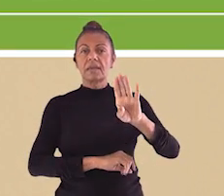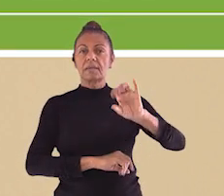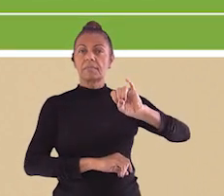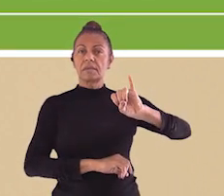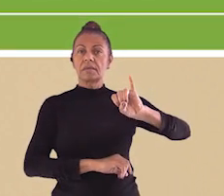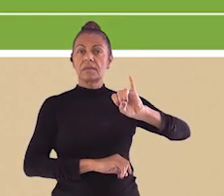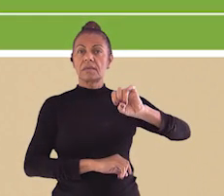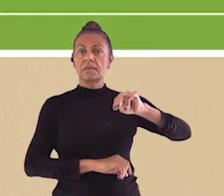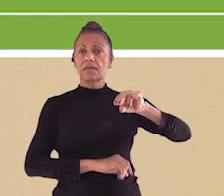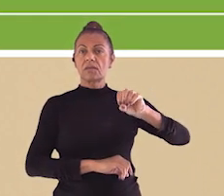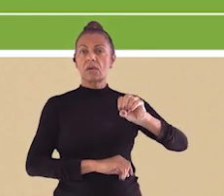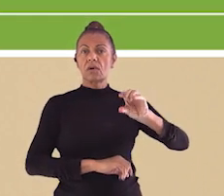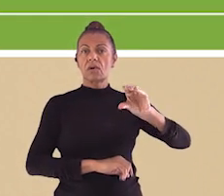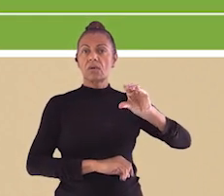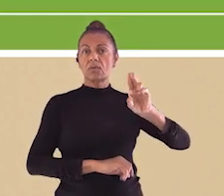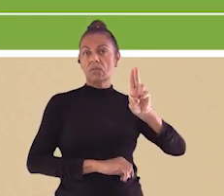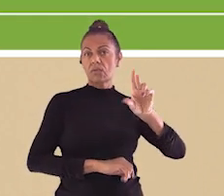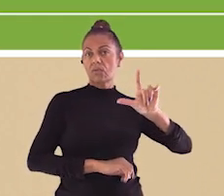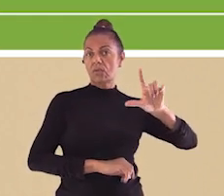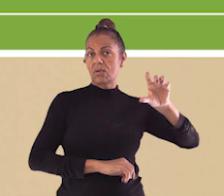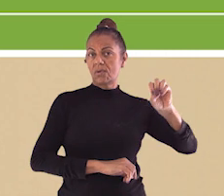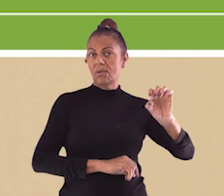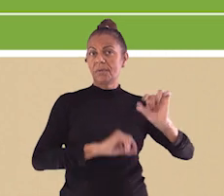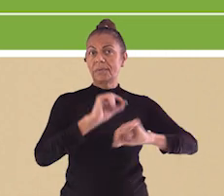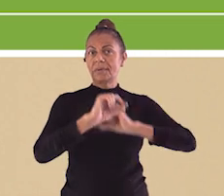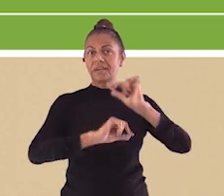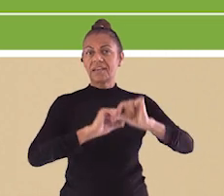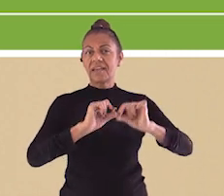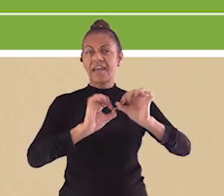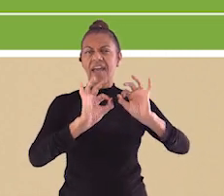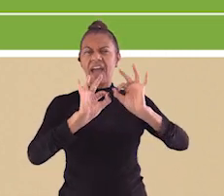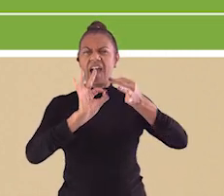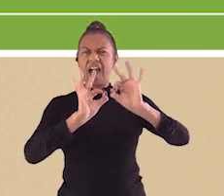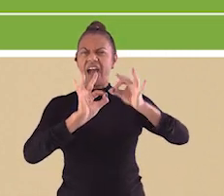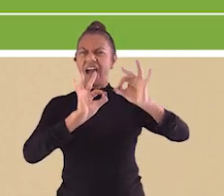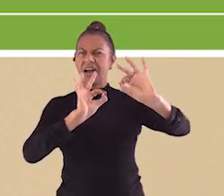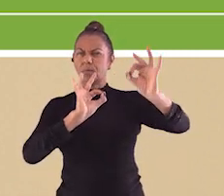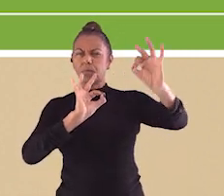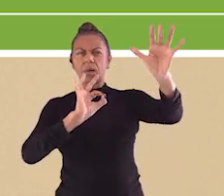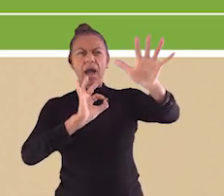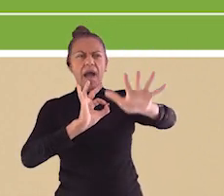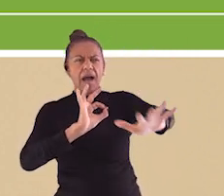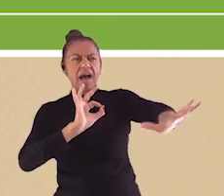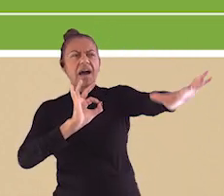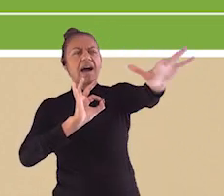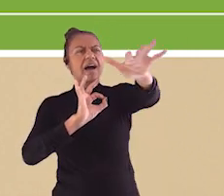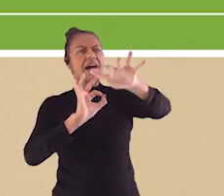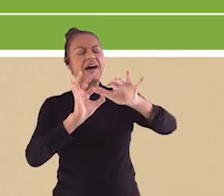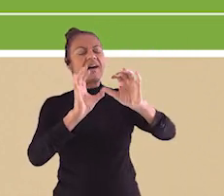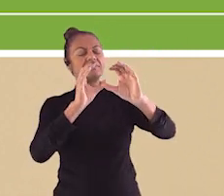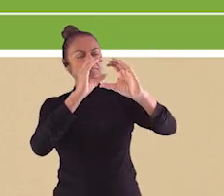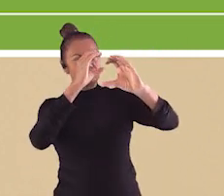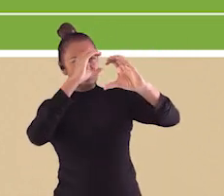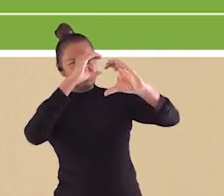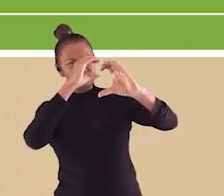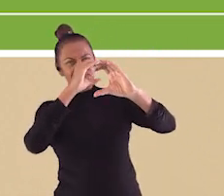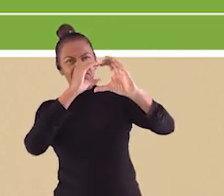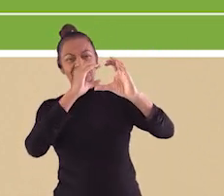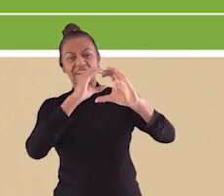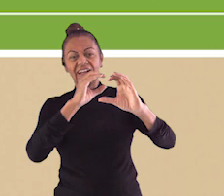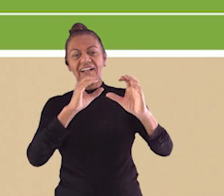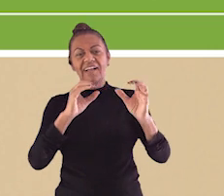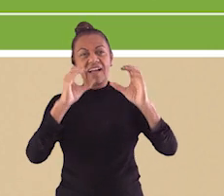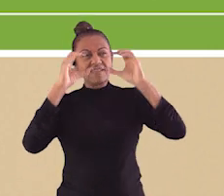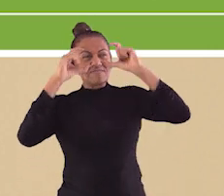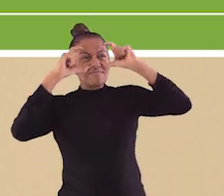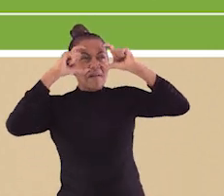Ele permite que se observem paisagens, aves e outros elementos a longa distância. Seu